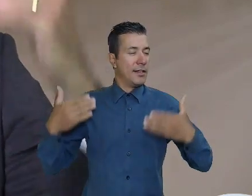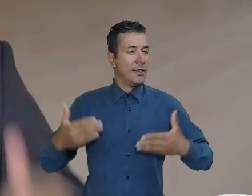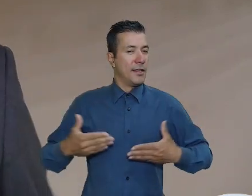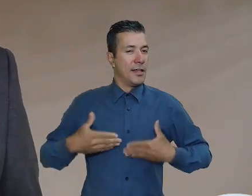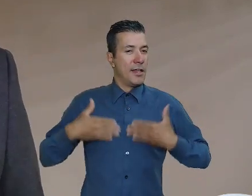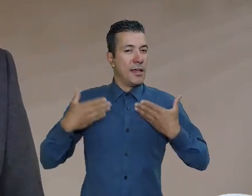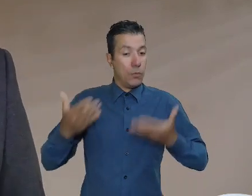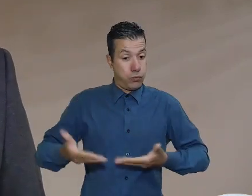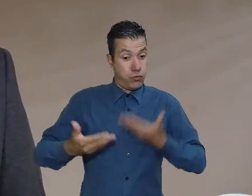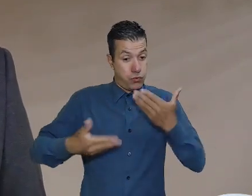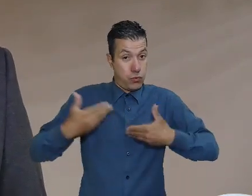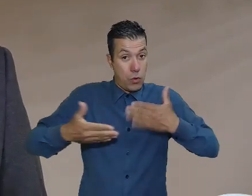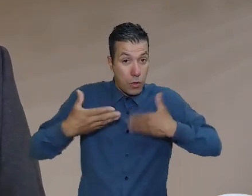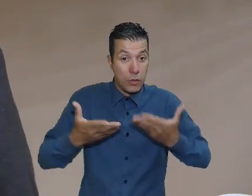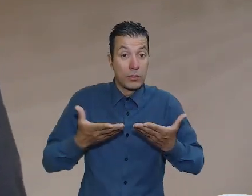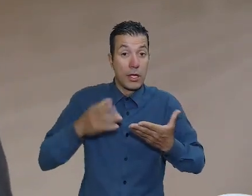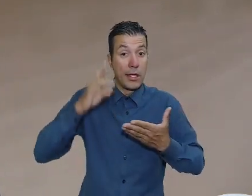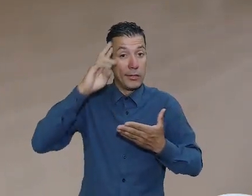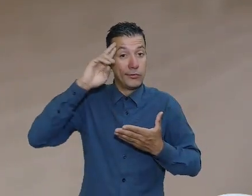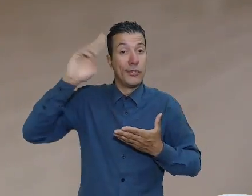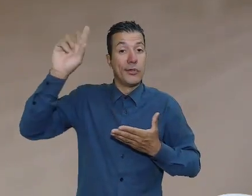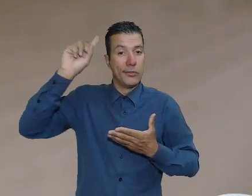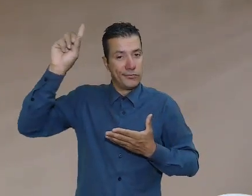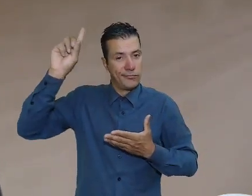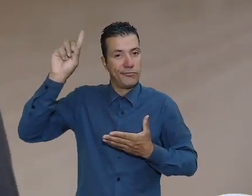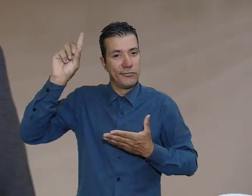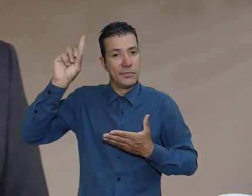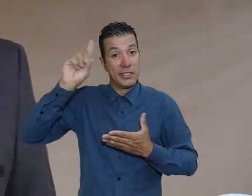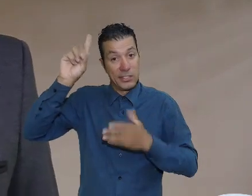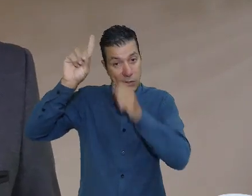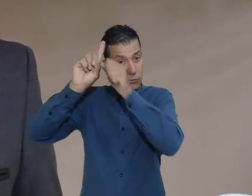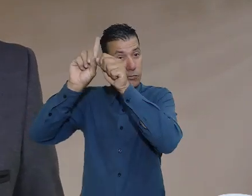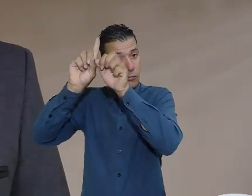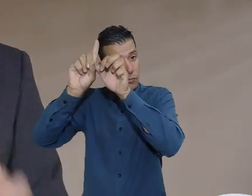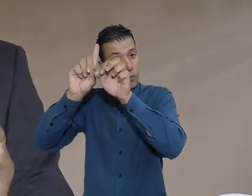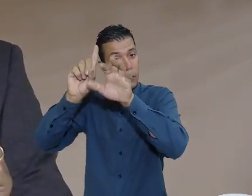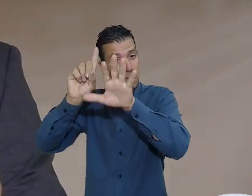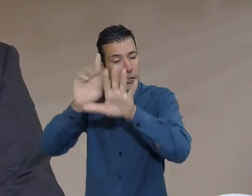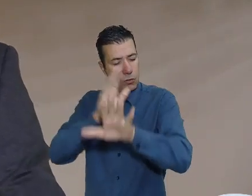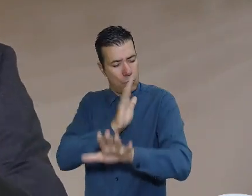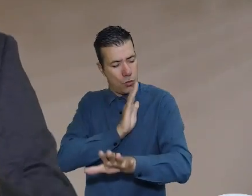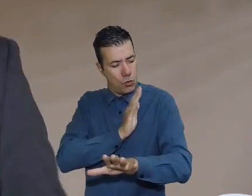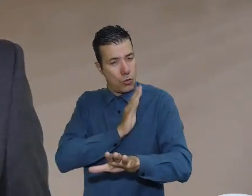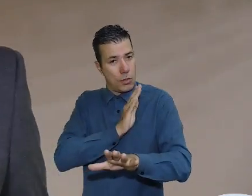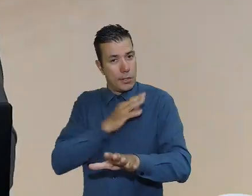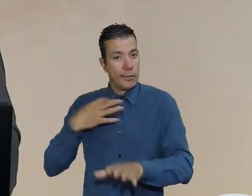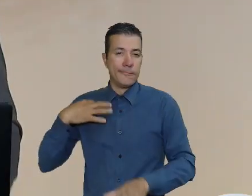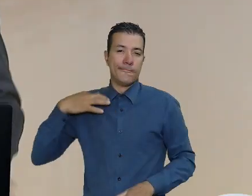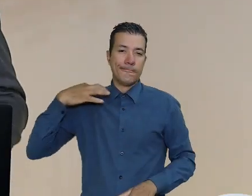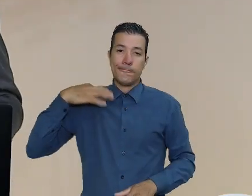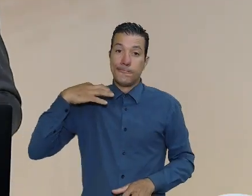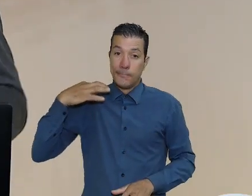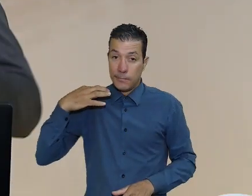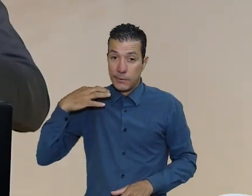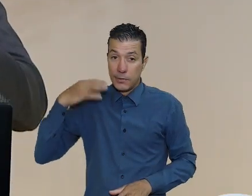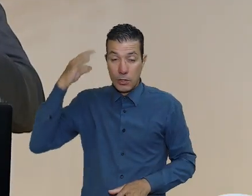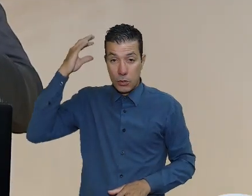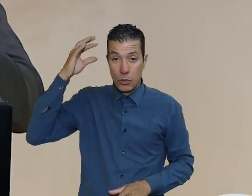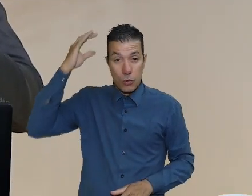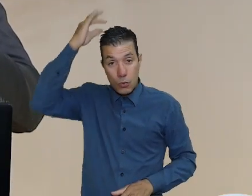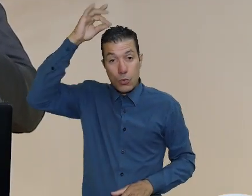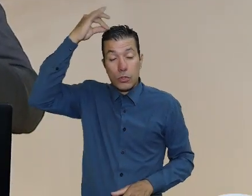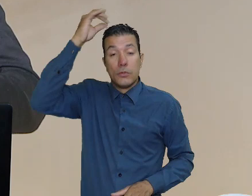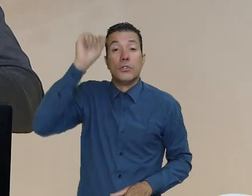no Senhor. Que Deus possa dar a cada um de nós um coração voluntário, um